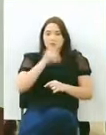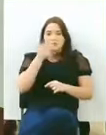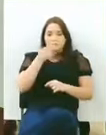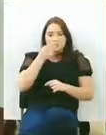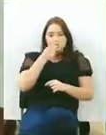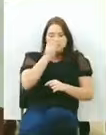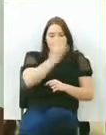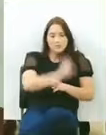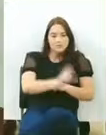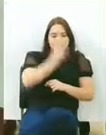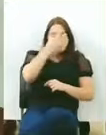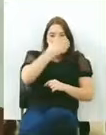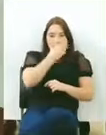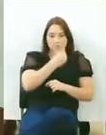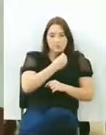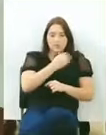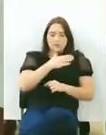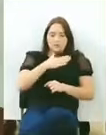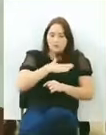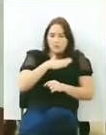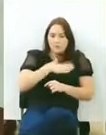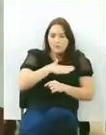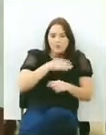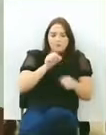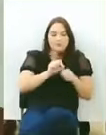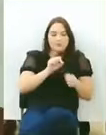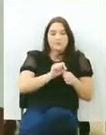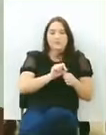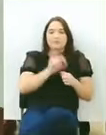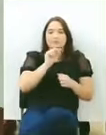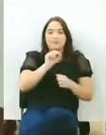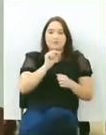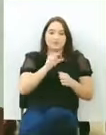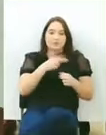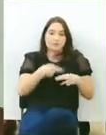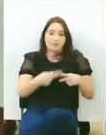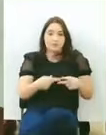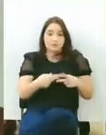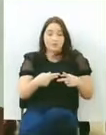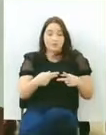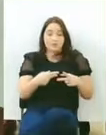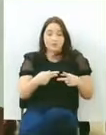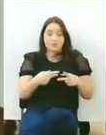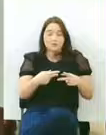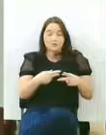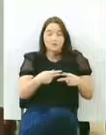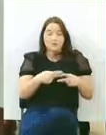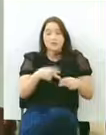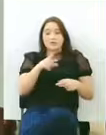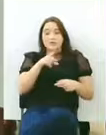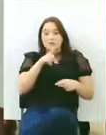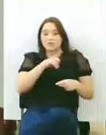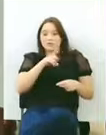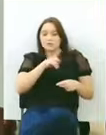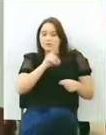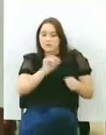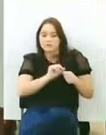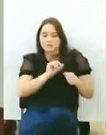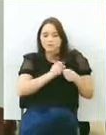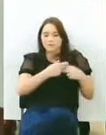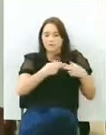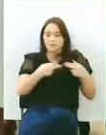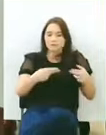João se refere a ele dizendo que ele era um homem que gostava de exercer a primazia, e que porque gostava de